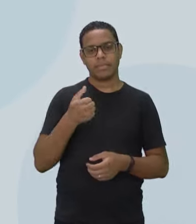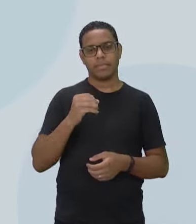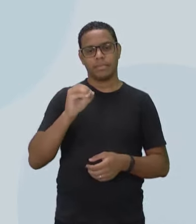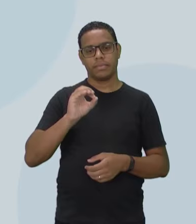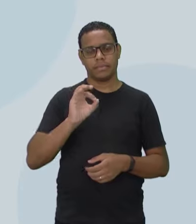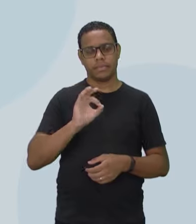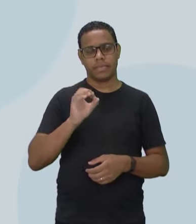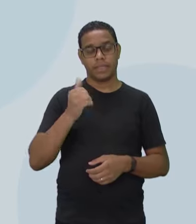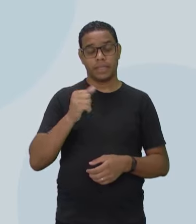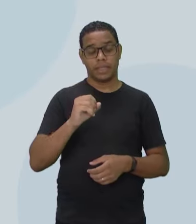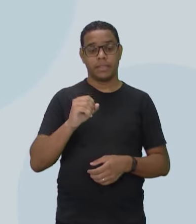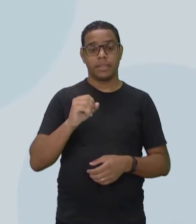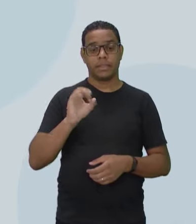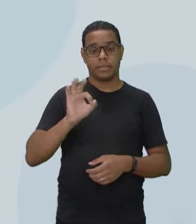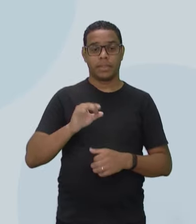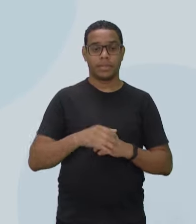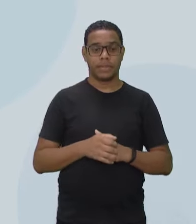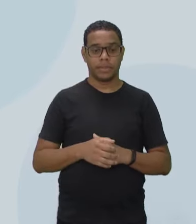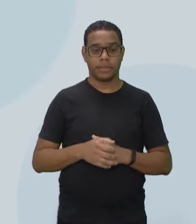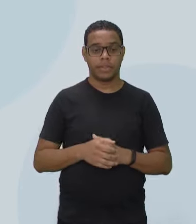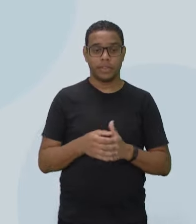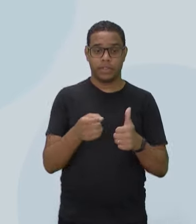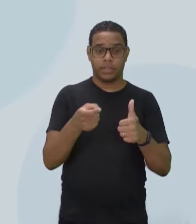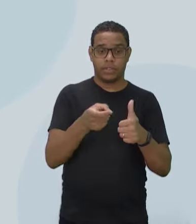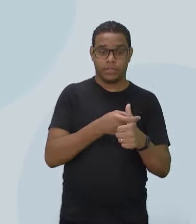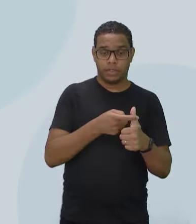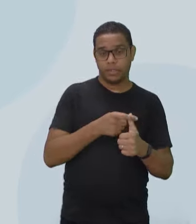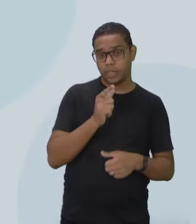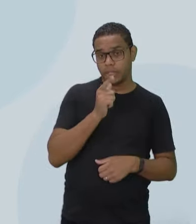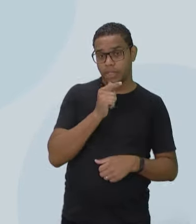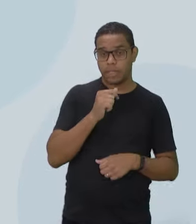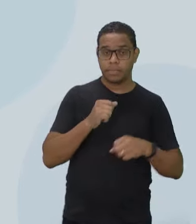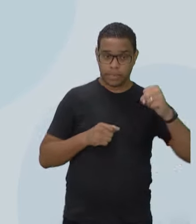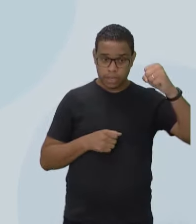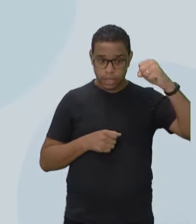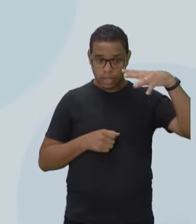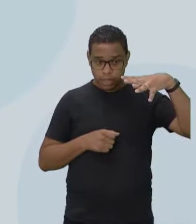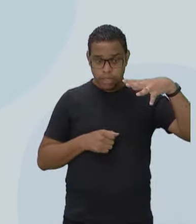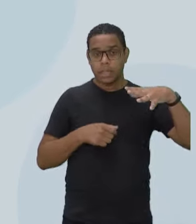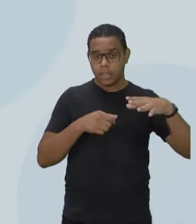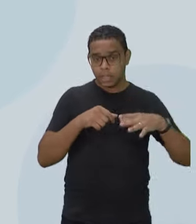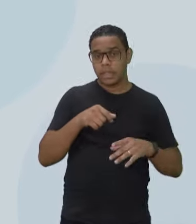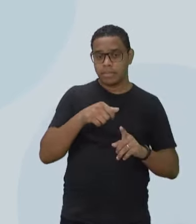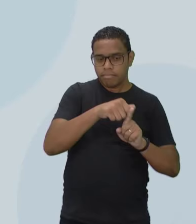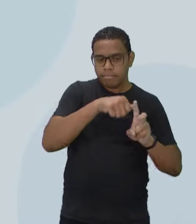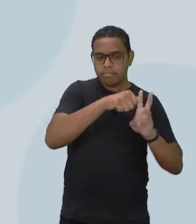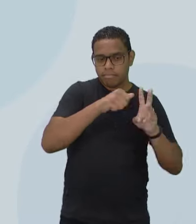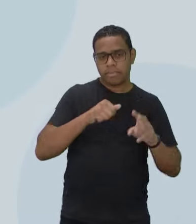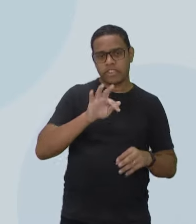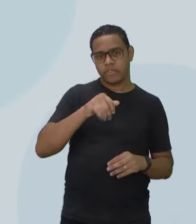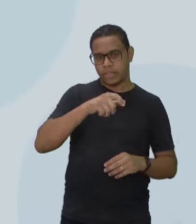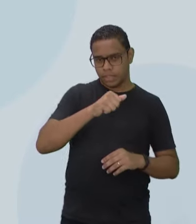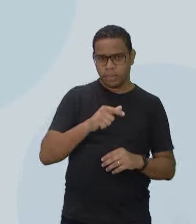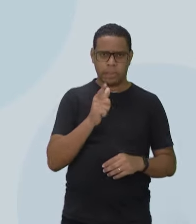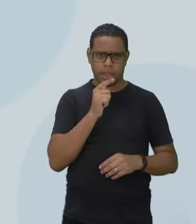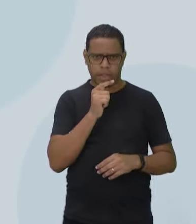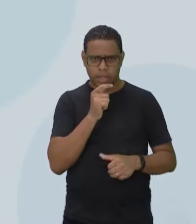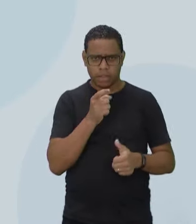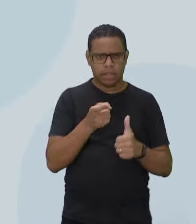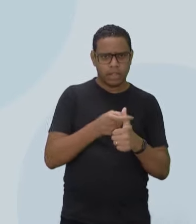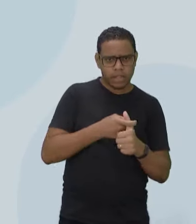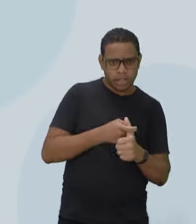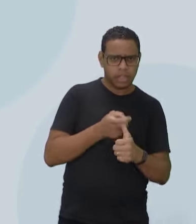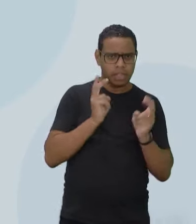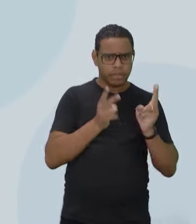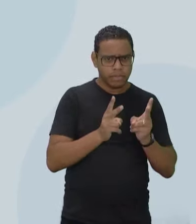lá. Uma conta de água, então a gente já viu que a conta de energia é uma despesa fixa. Uma conta de água, será que é despesa